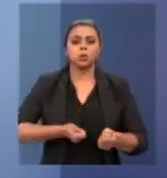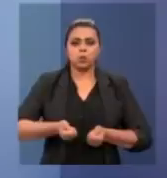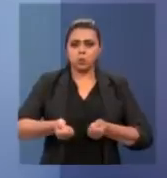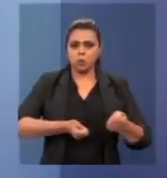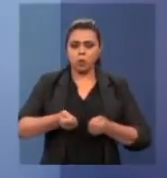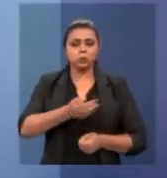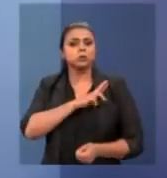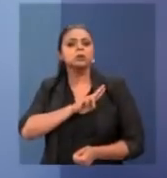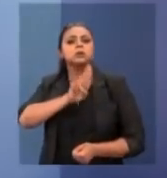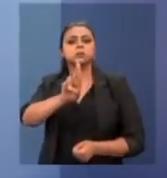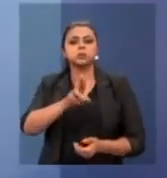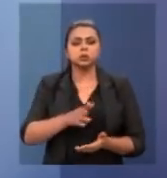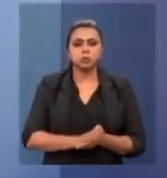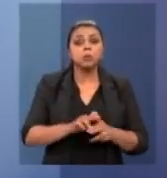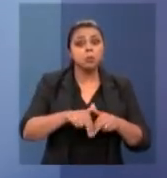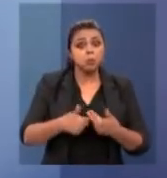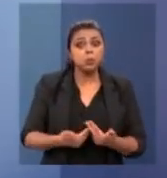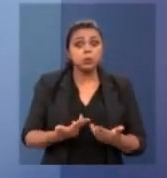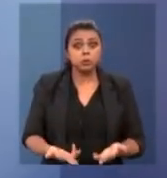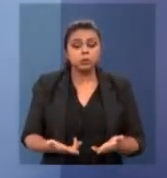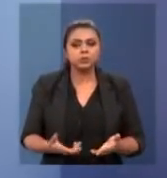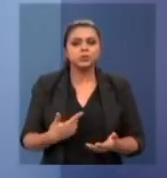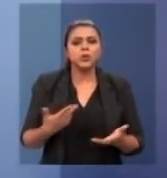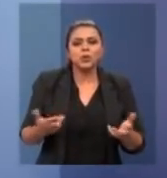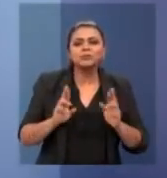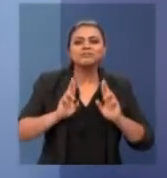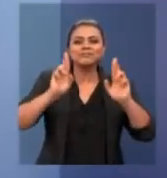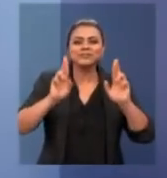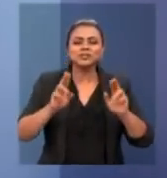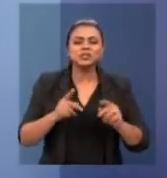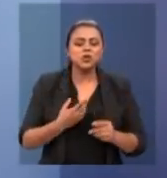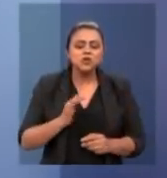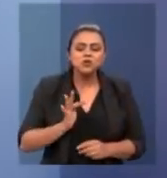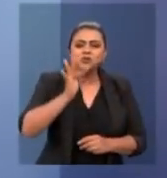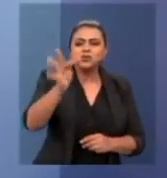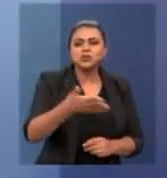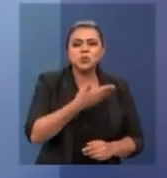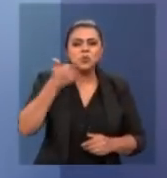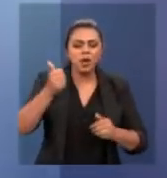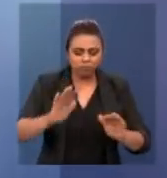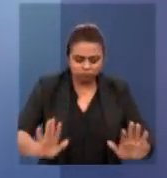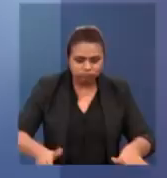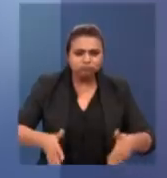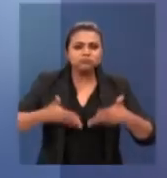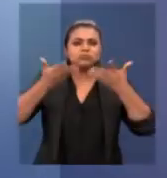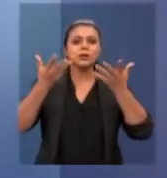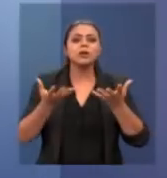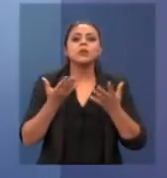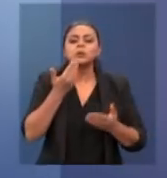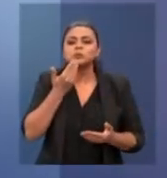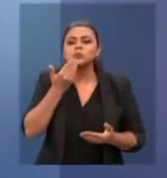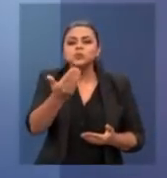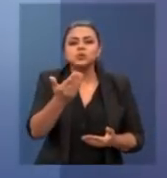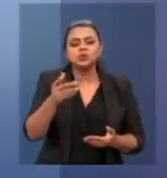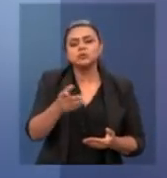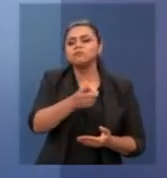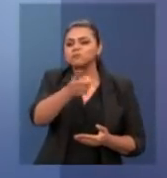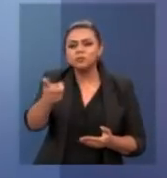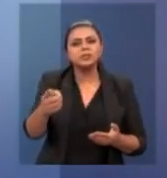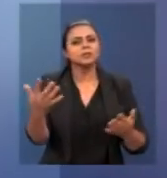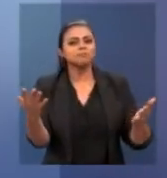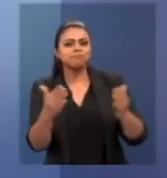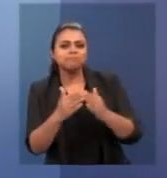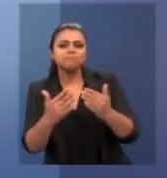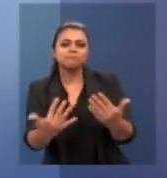minha responsabilidade é por isso nessa esperança de dias melhores de fazer esse estado crescer eu quero pedir a você a você que está nos